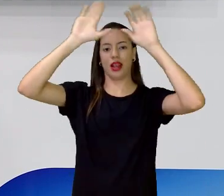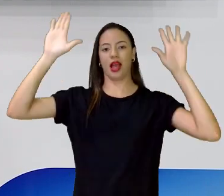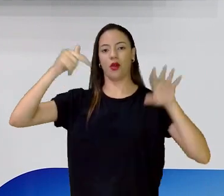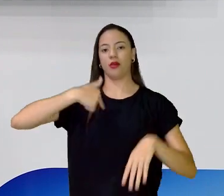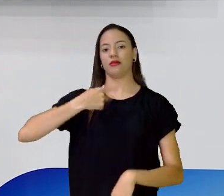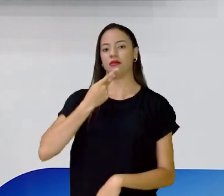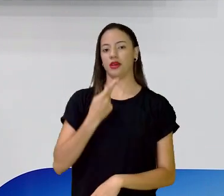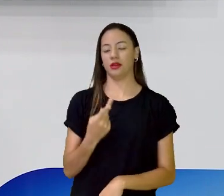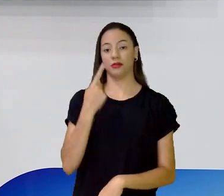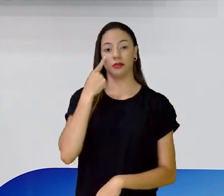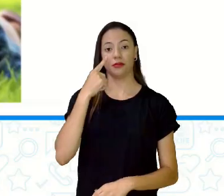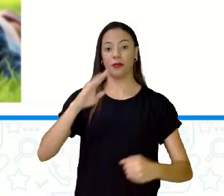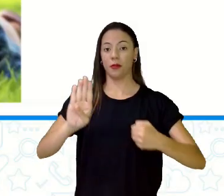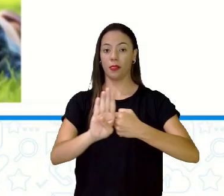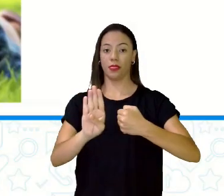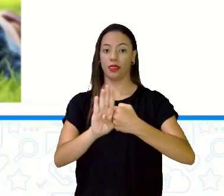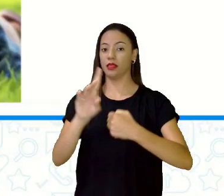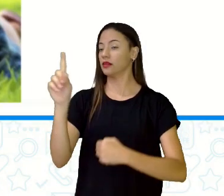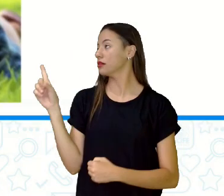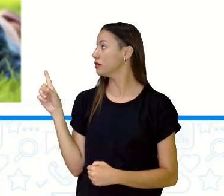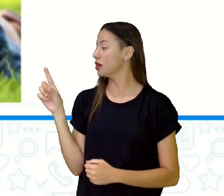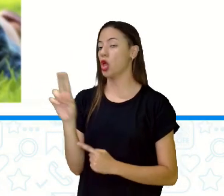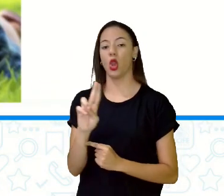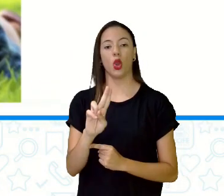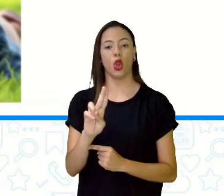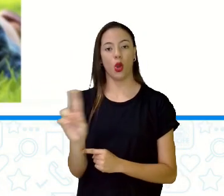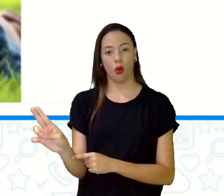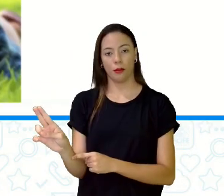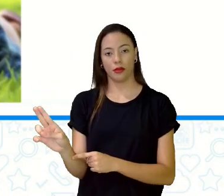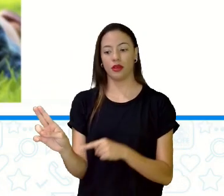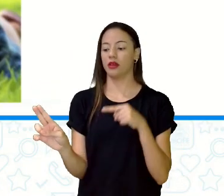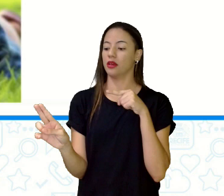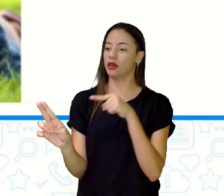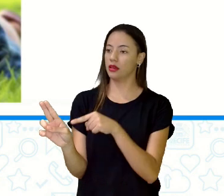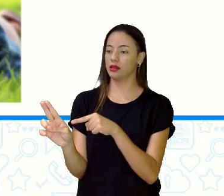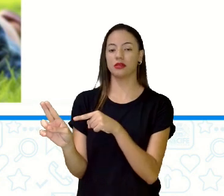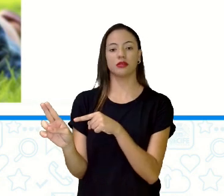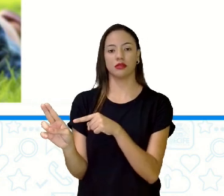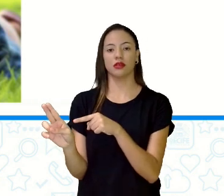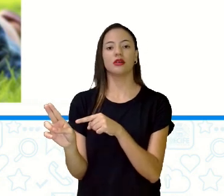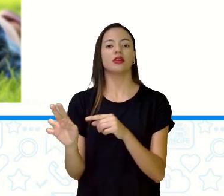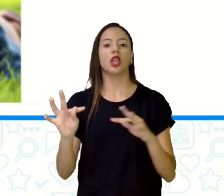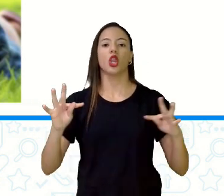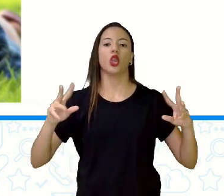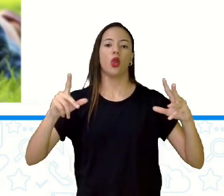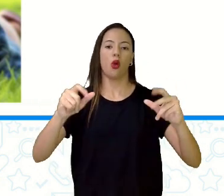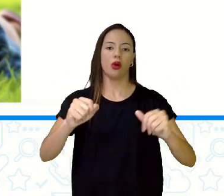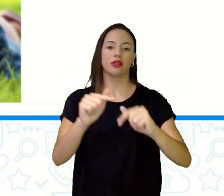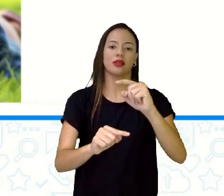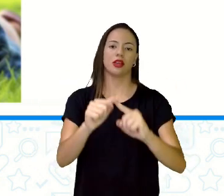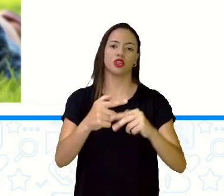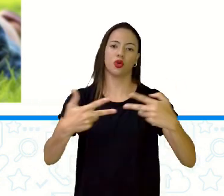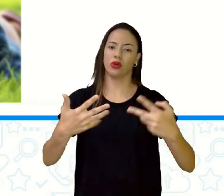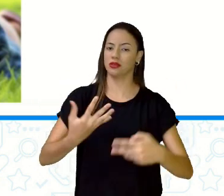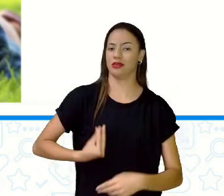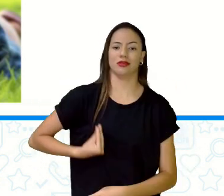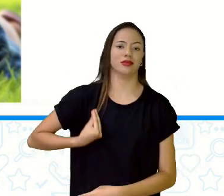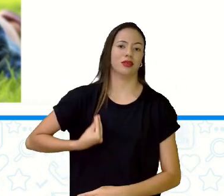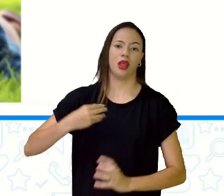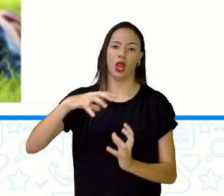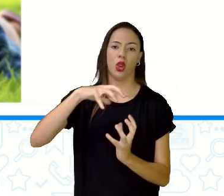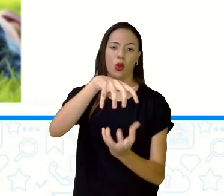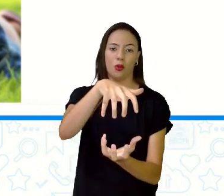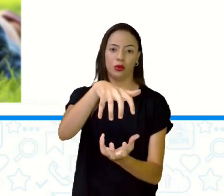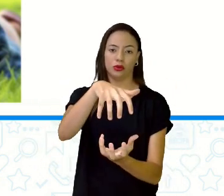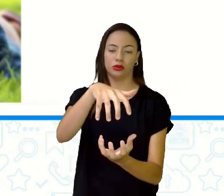E substantivo, então, é isso. É o nome que se dá para todas as coisas que existem no mundo. Todas